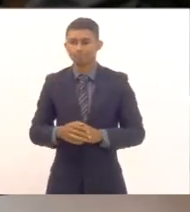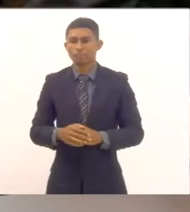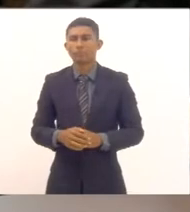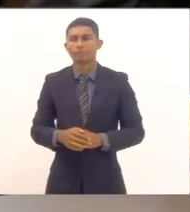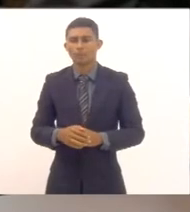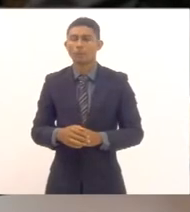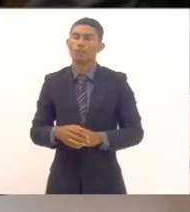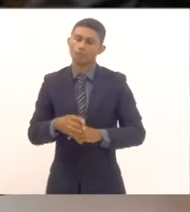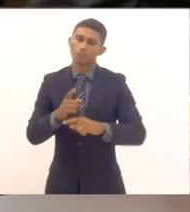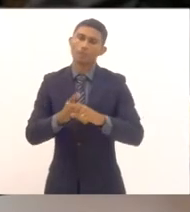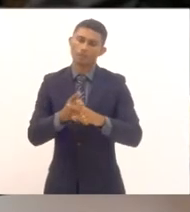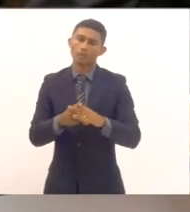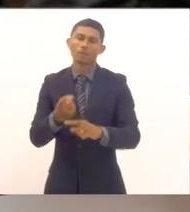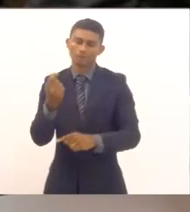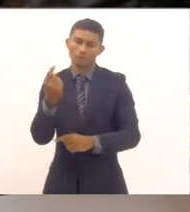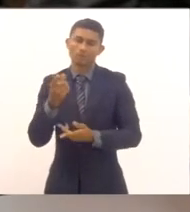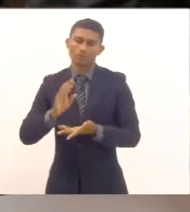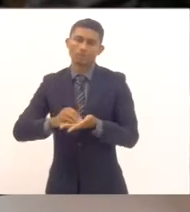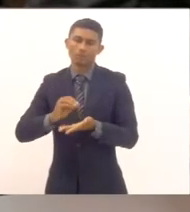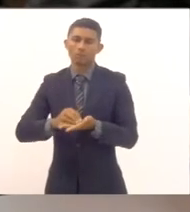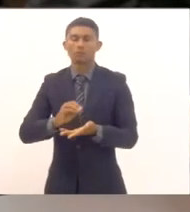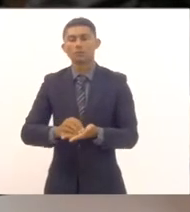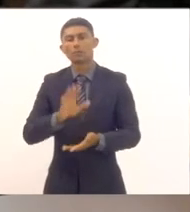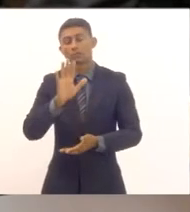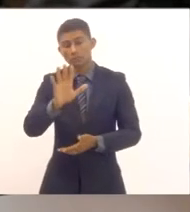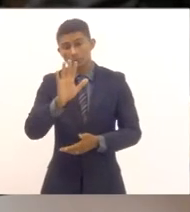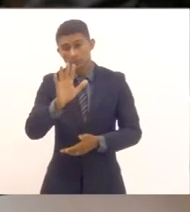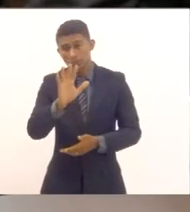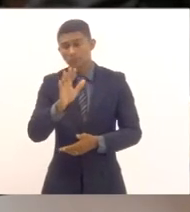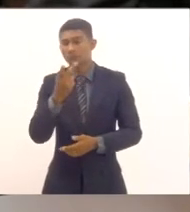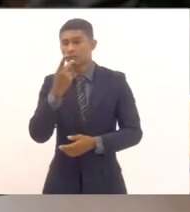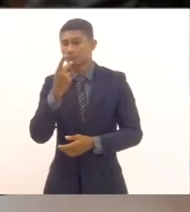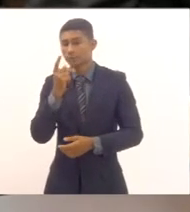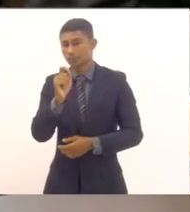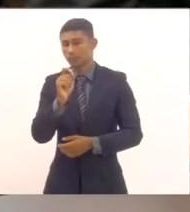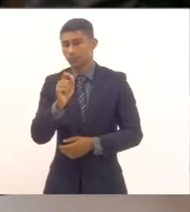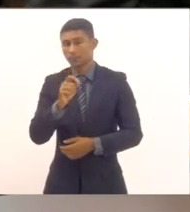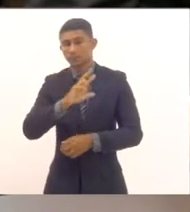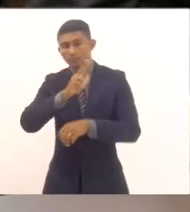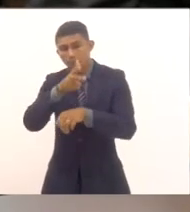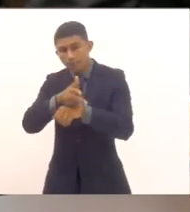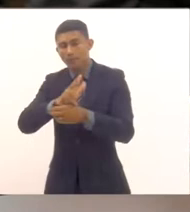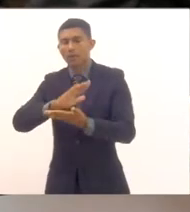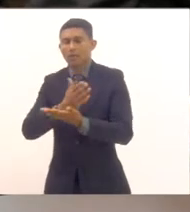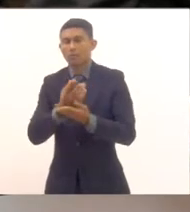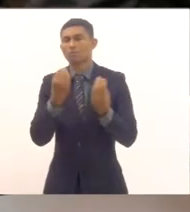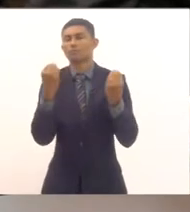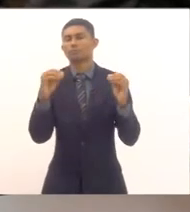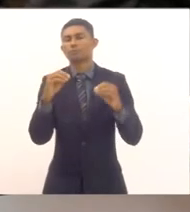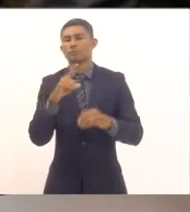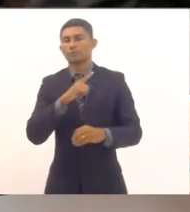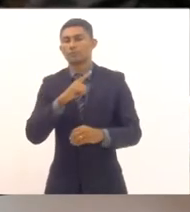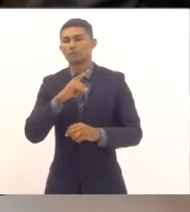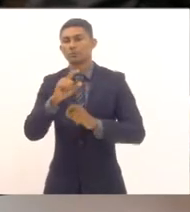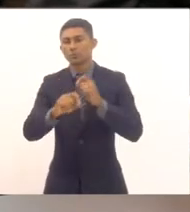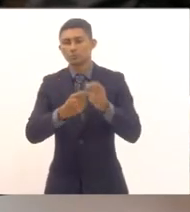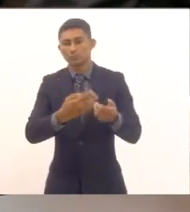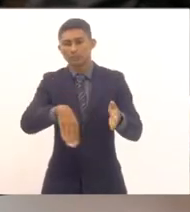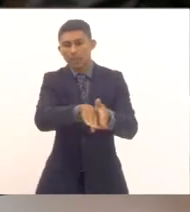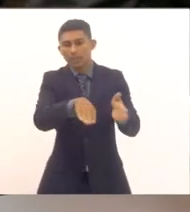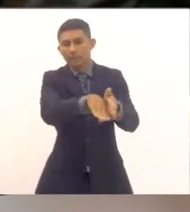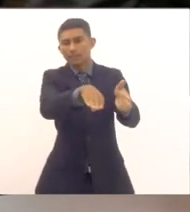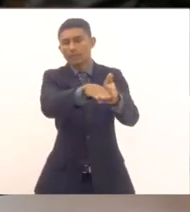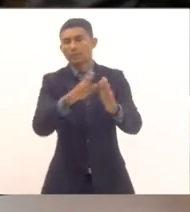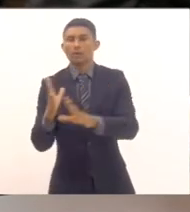essa sim a parte que envolve os recursos mas só para frisar nós temos câmeras instaladas em 96 das